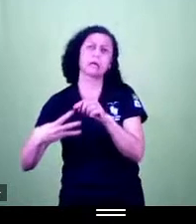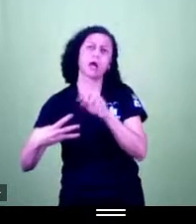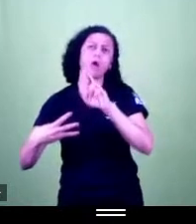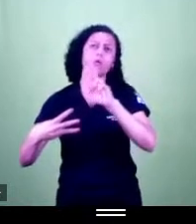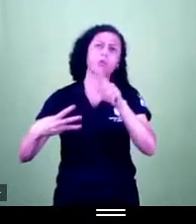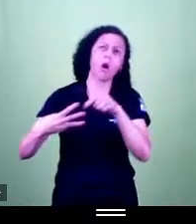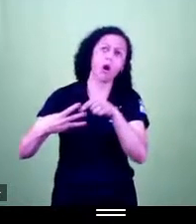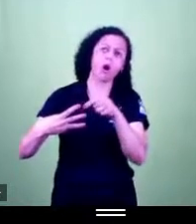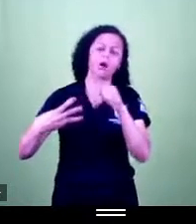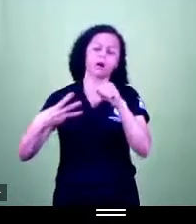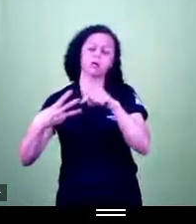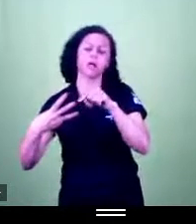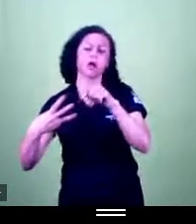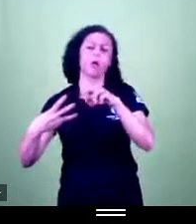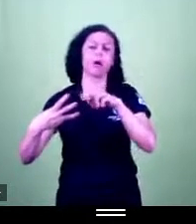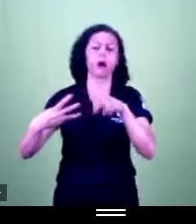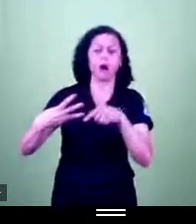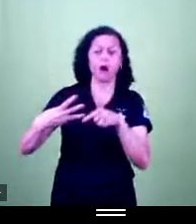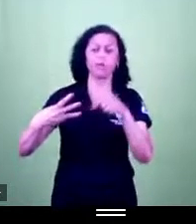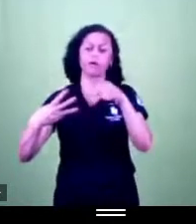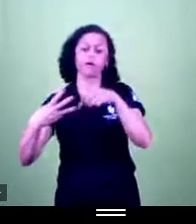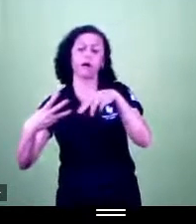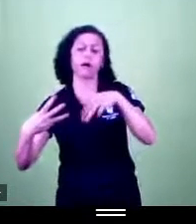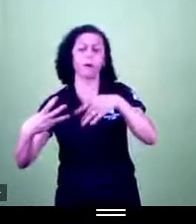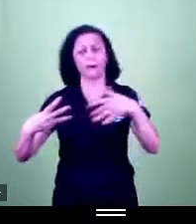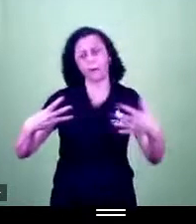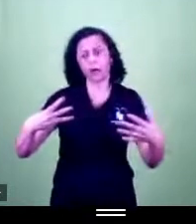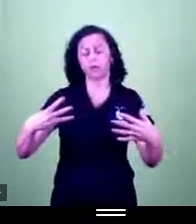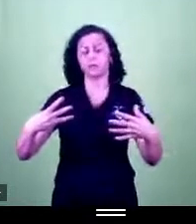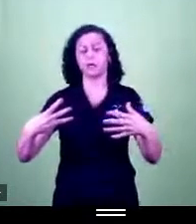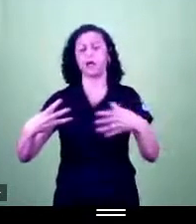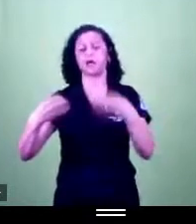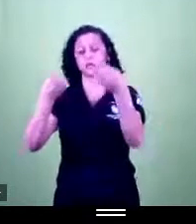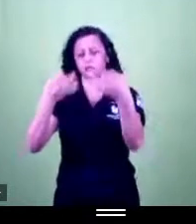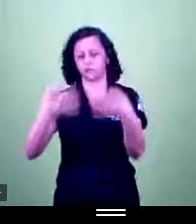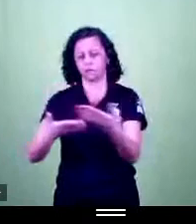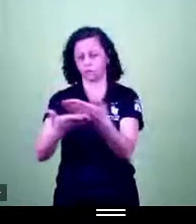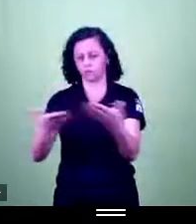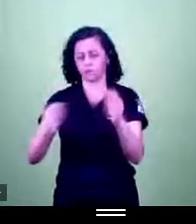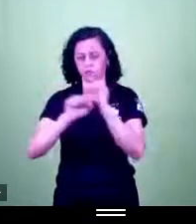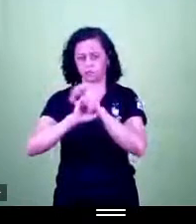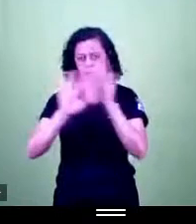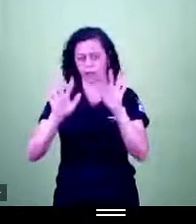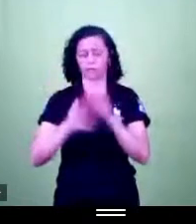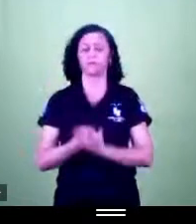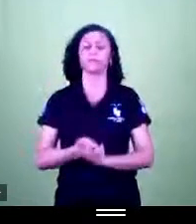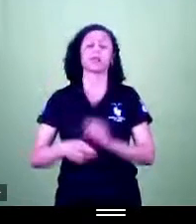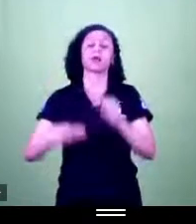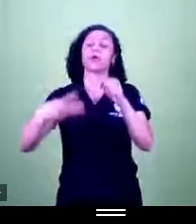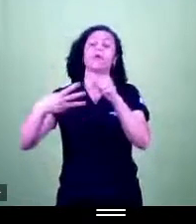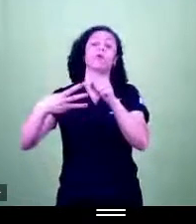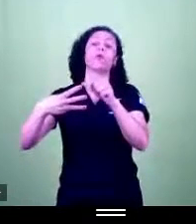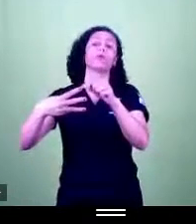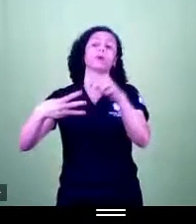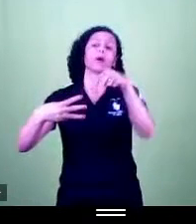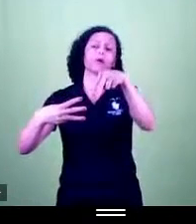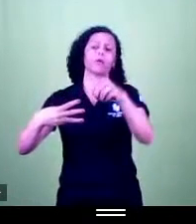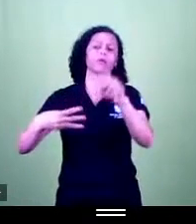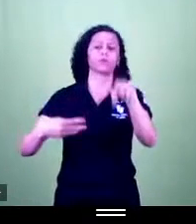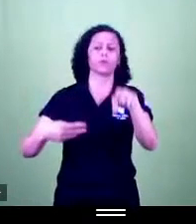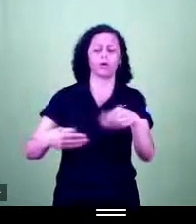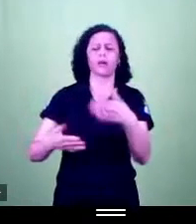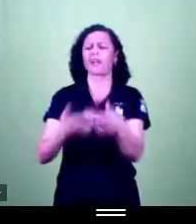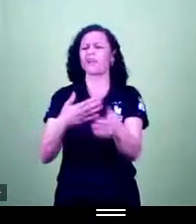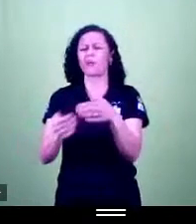uma malha. Então a gente vai tentar definir isso aí um pouquinho melhor. O que é um nó? Olha só, qualquer ponto de um circuito no qual